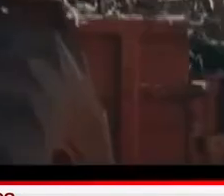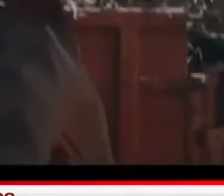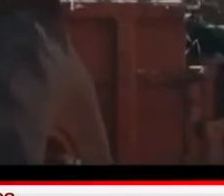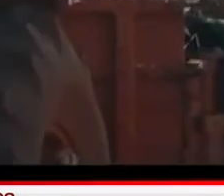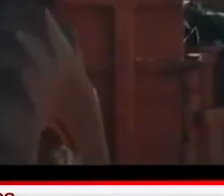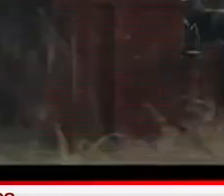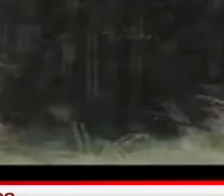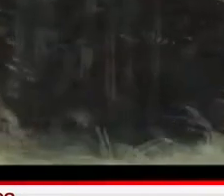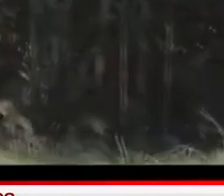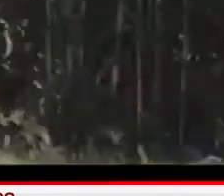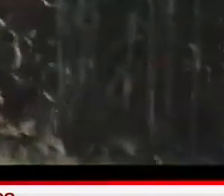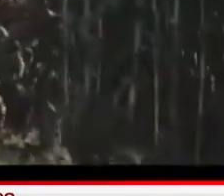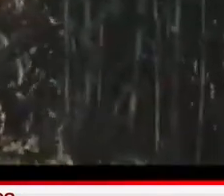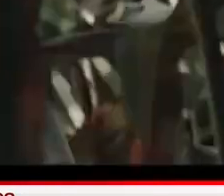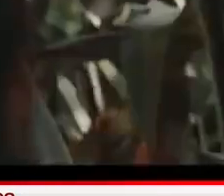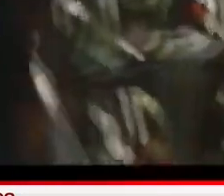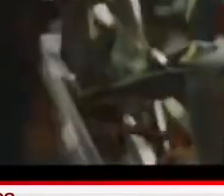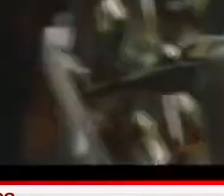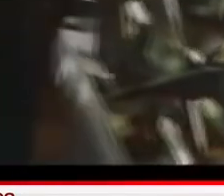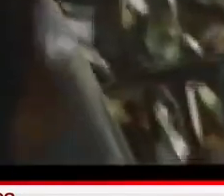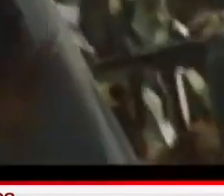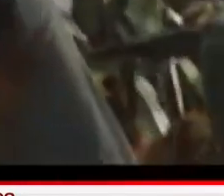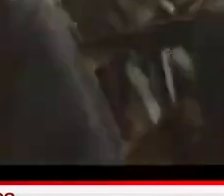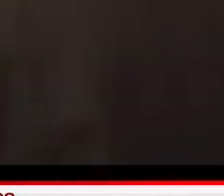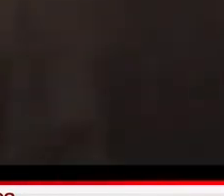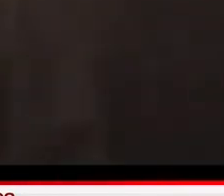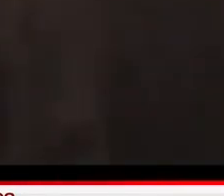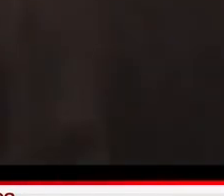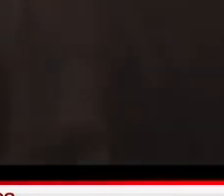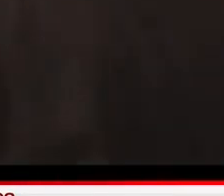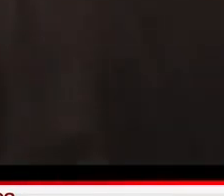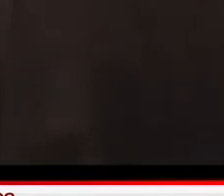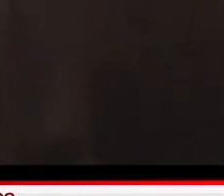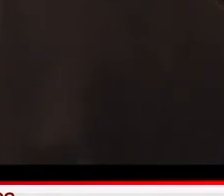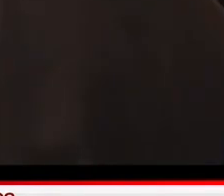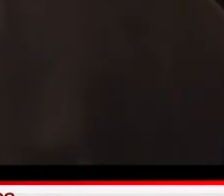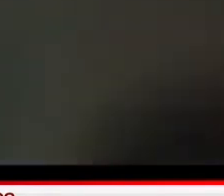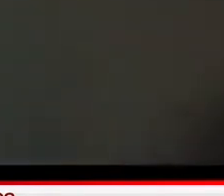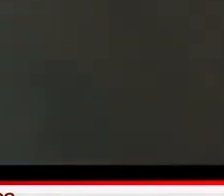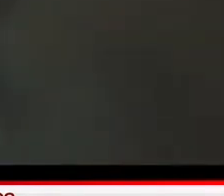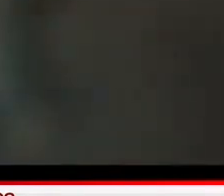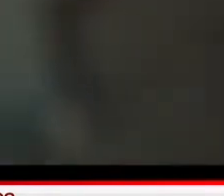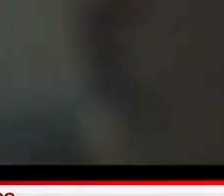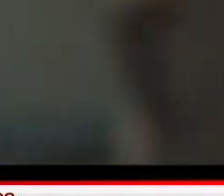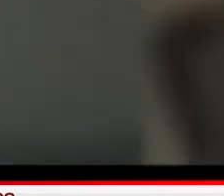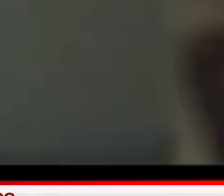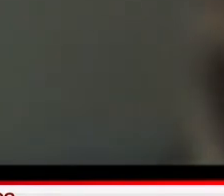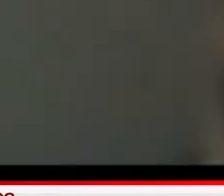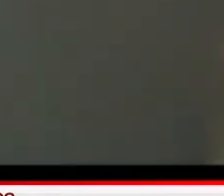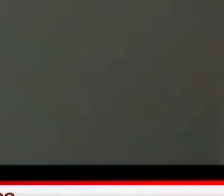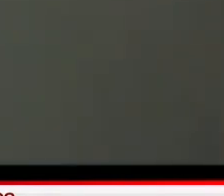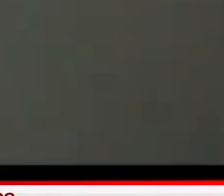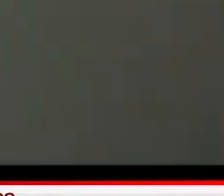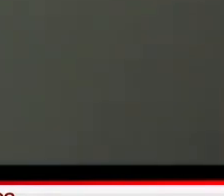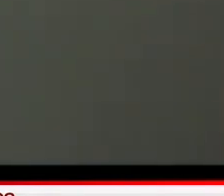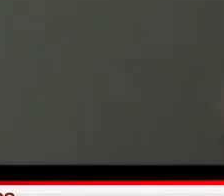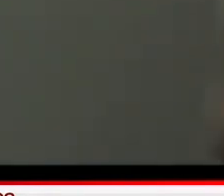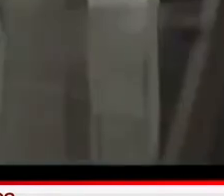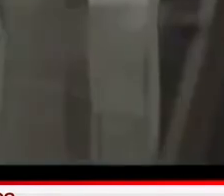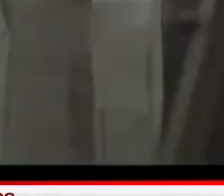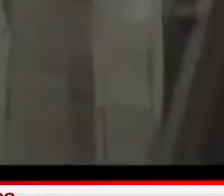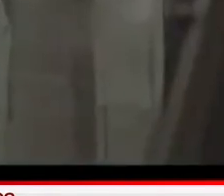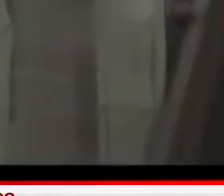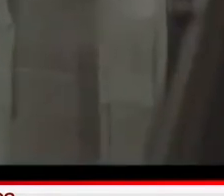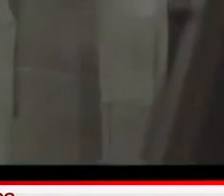viram no campo grandes oportunidades pensaram em Como driblar os sabores e de sabores do tempo